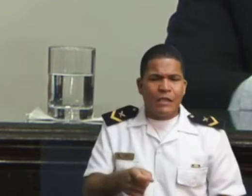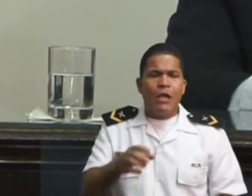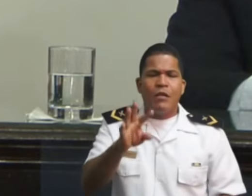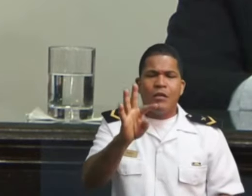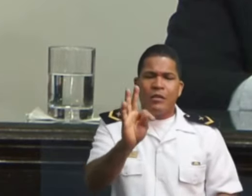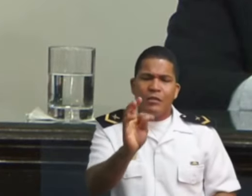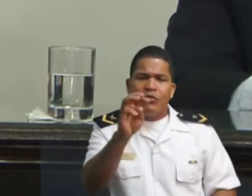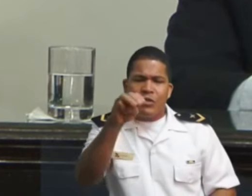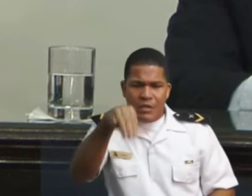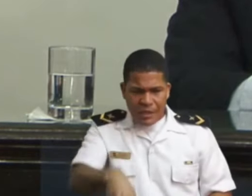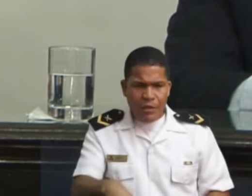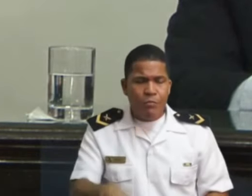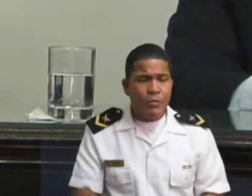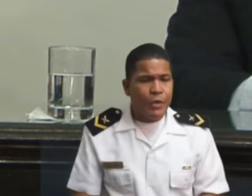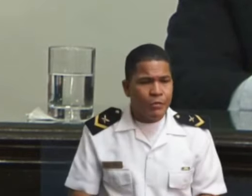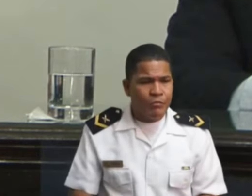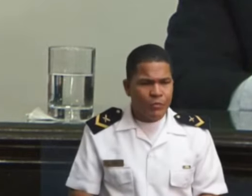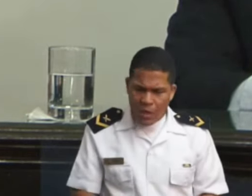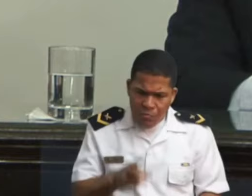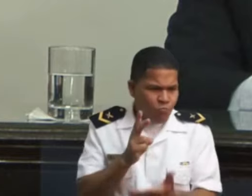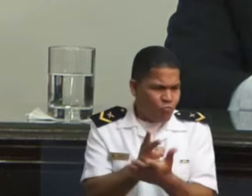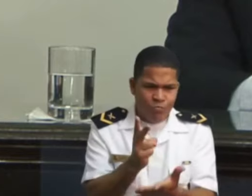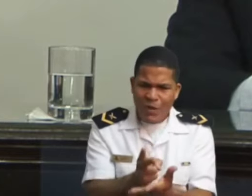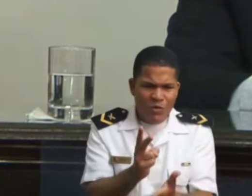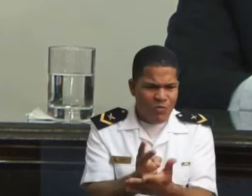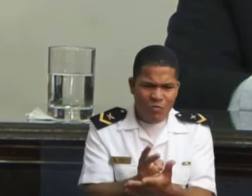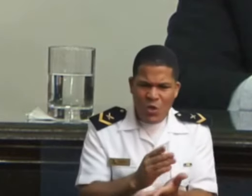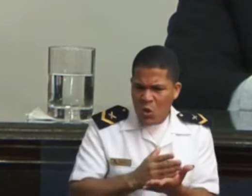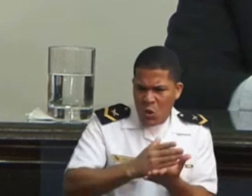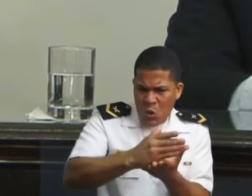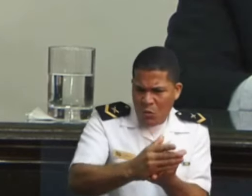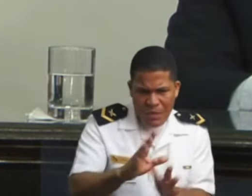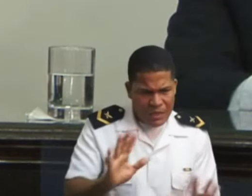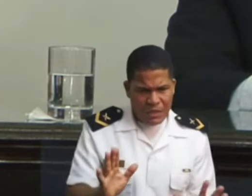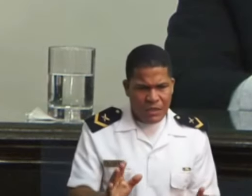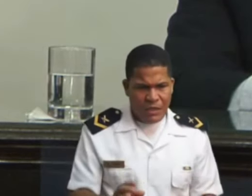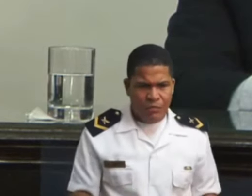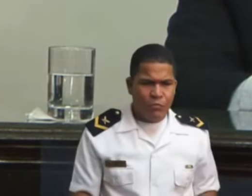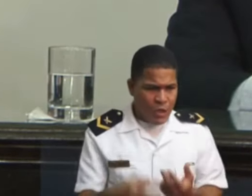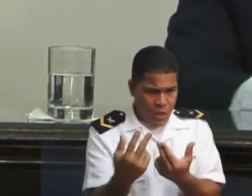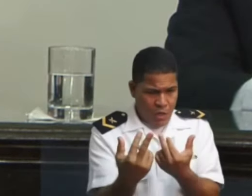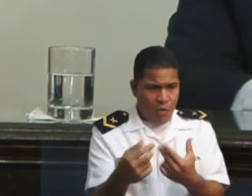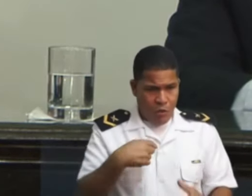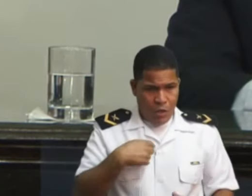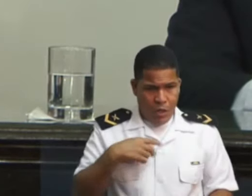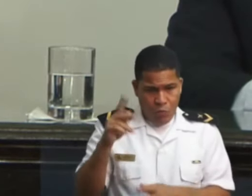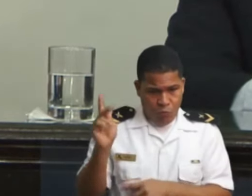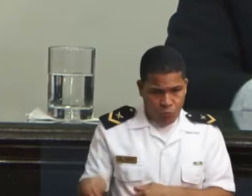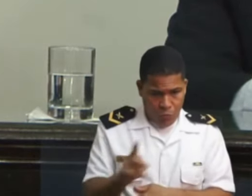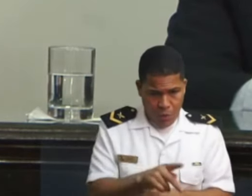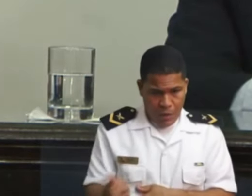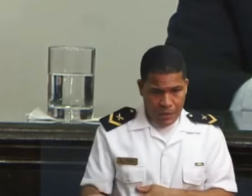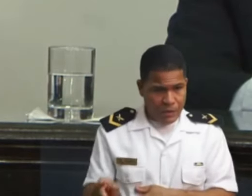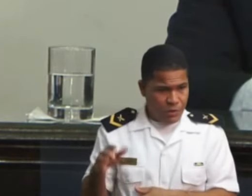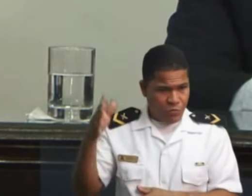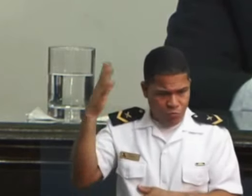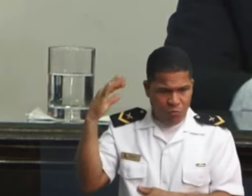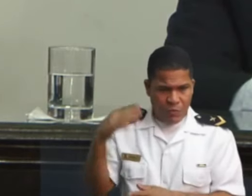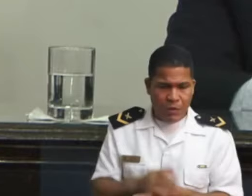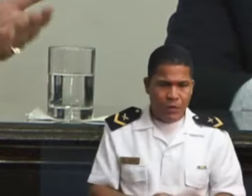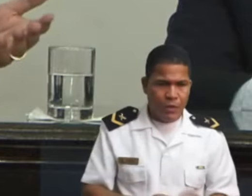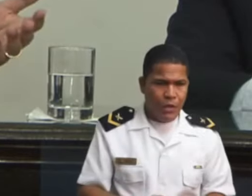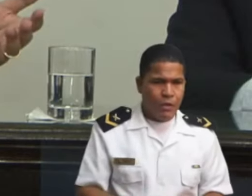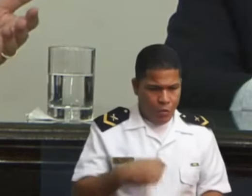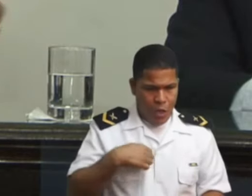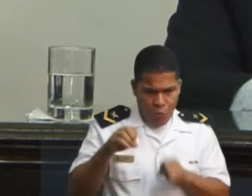tribunal. E é sempre assim que eu começo todas as minhas aulas como professor. Eu jamais dou o conceito. Eu